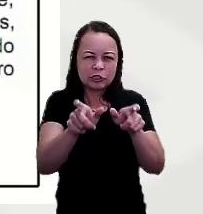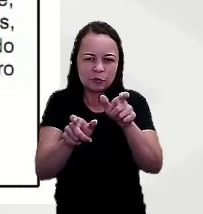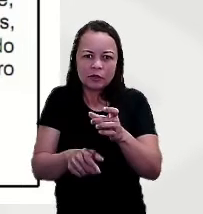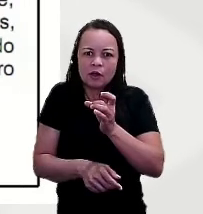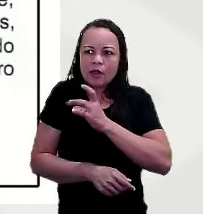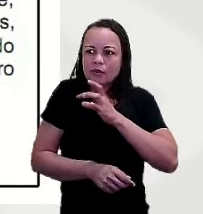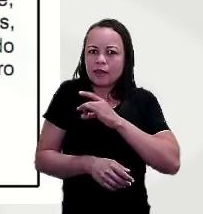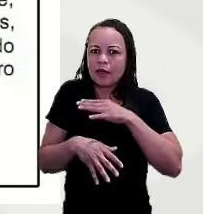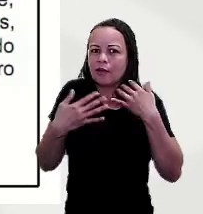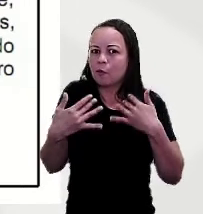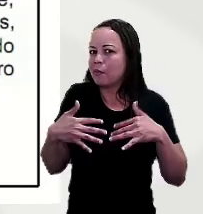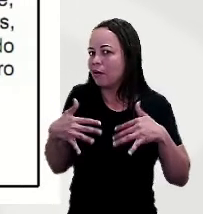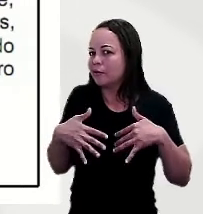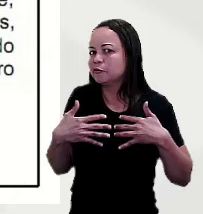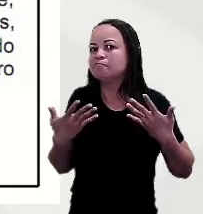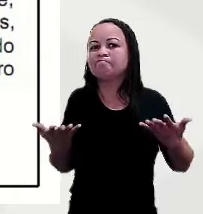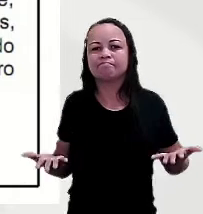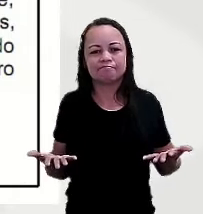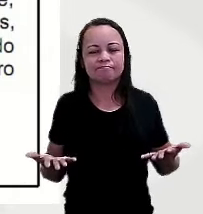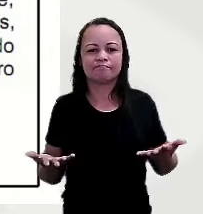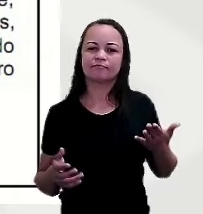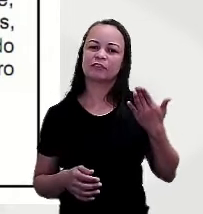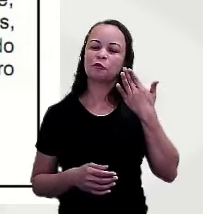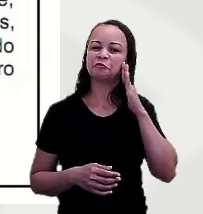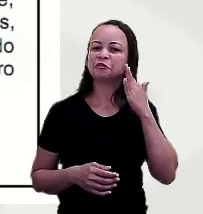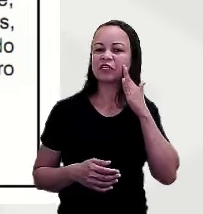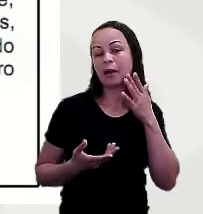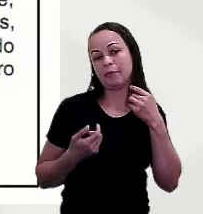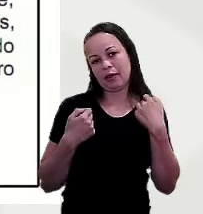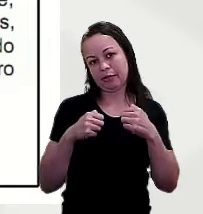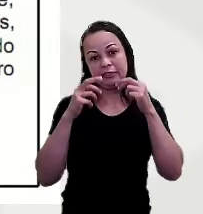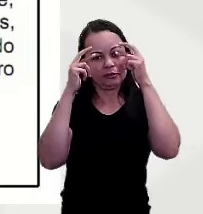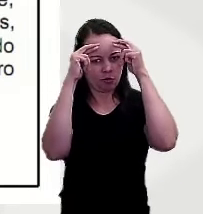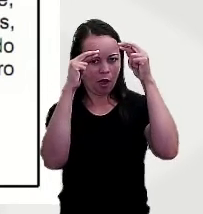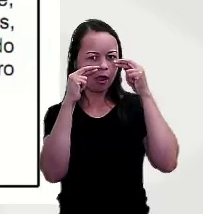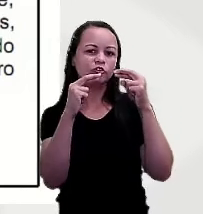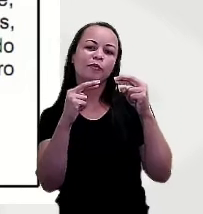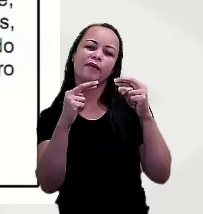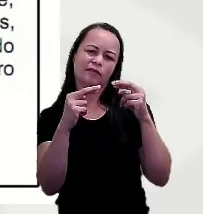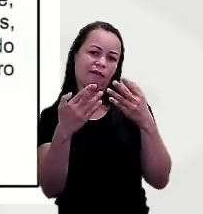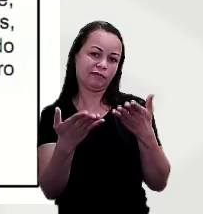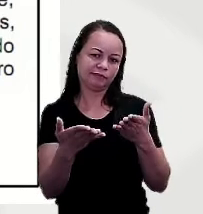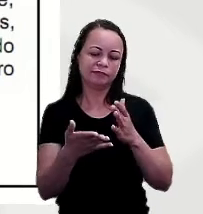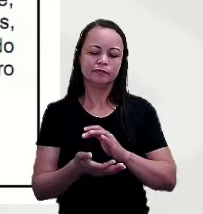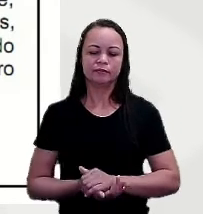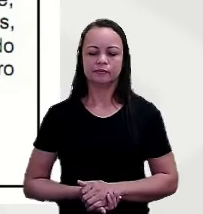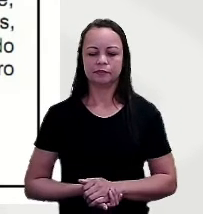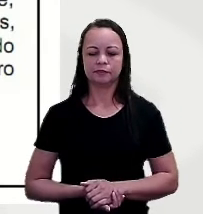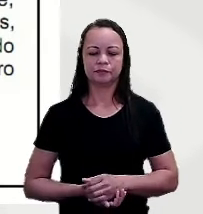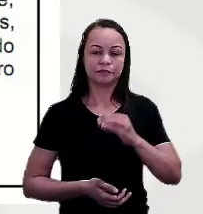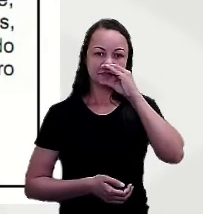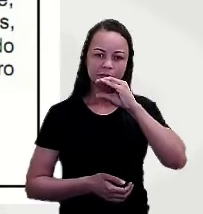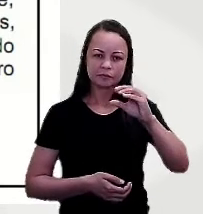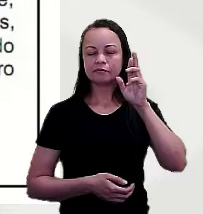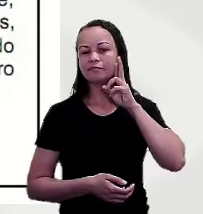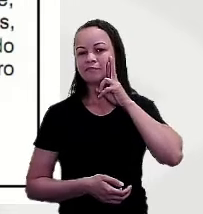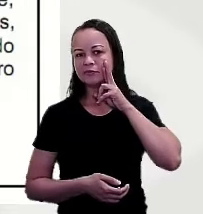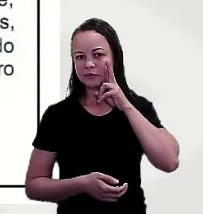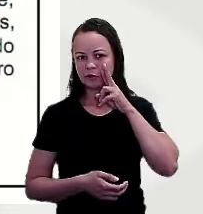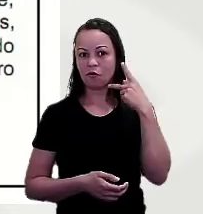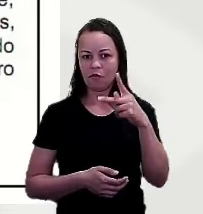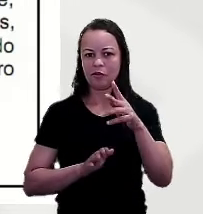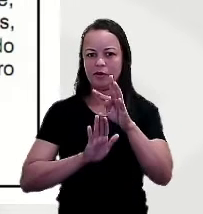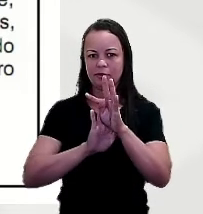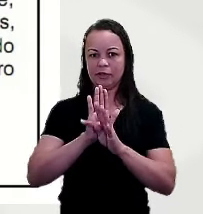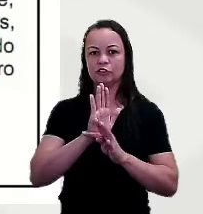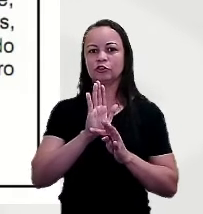para as pessoas terem medo, né? Então é isso, a gente tem que respeitar. Boto cor-de-rosa. Olha a lenda do